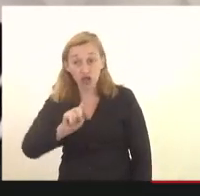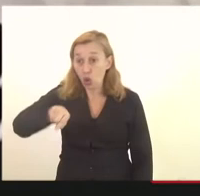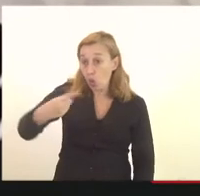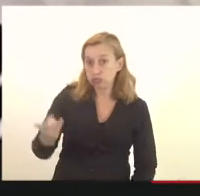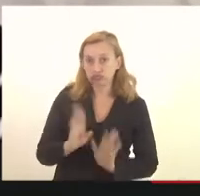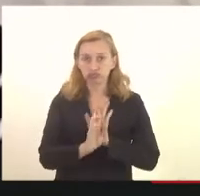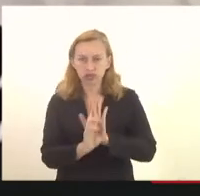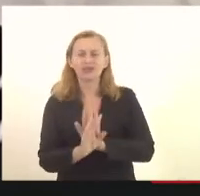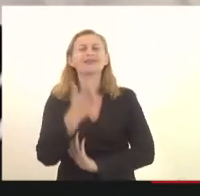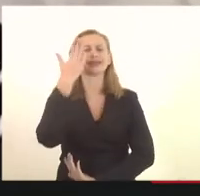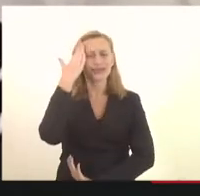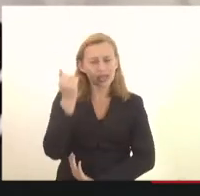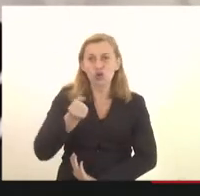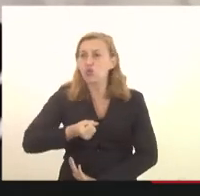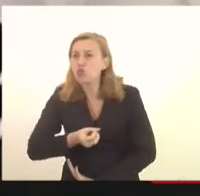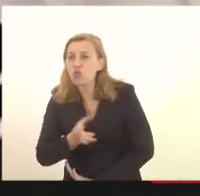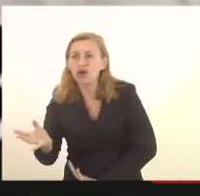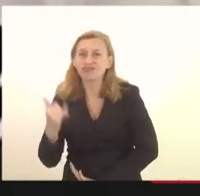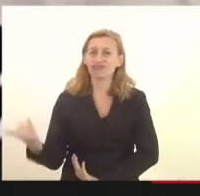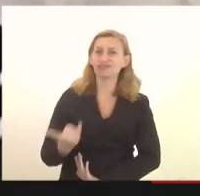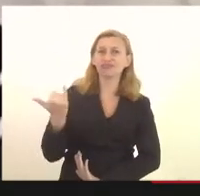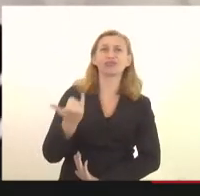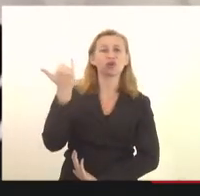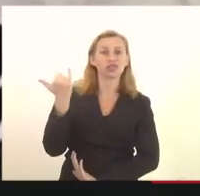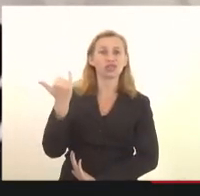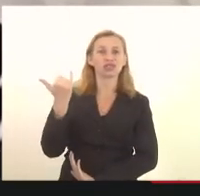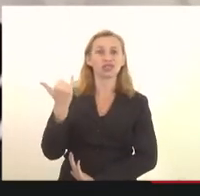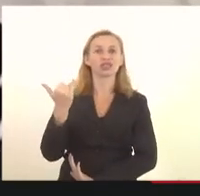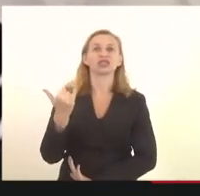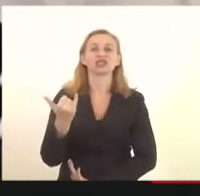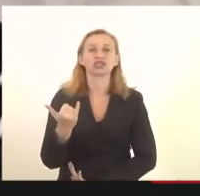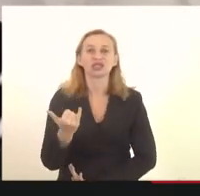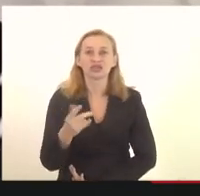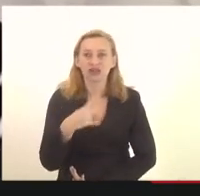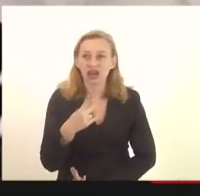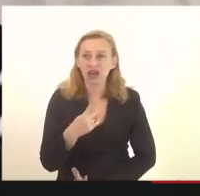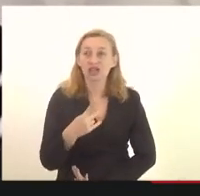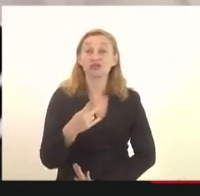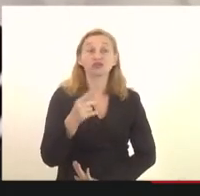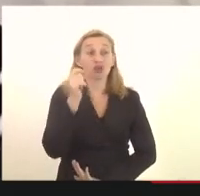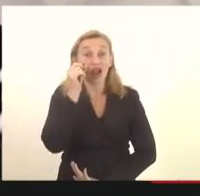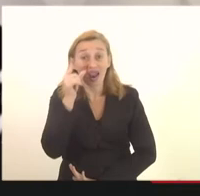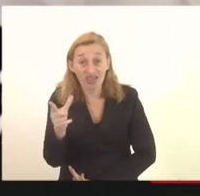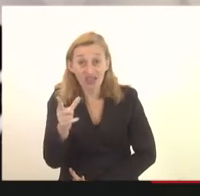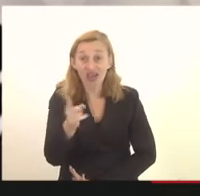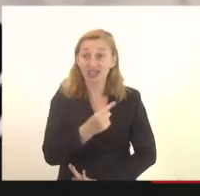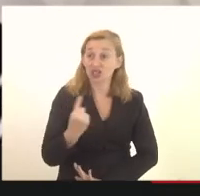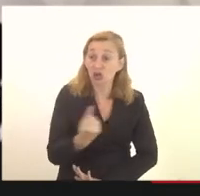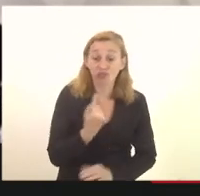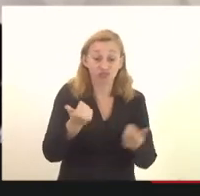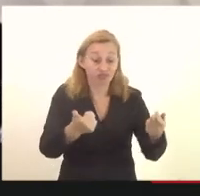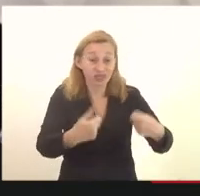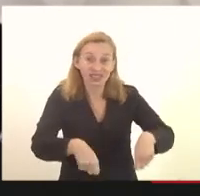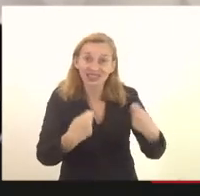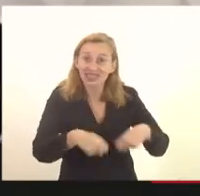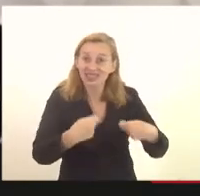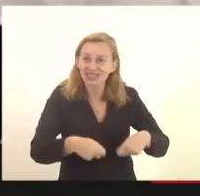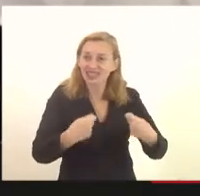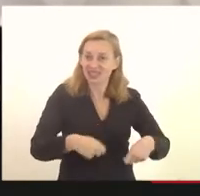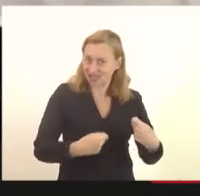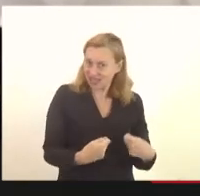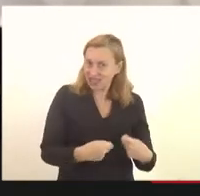sei do quanto foi importante essa decisão, o quanto eles nos alertaram para a necessidade de uma